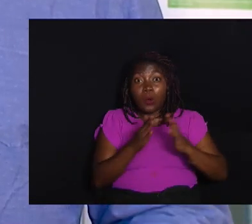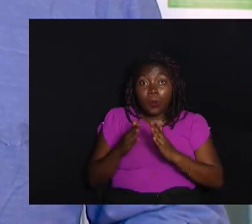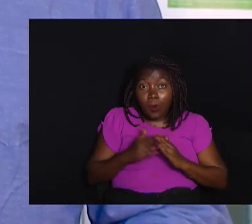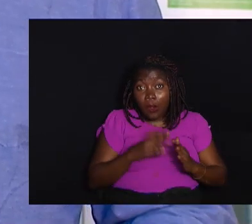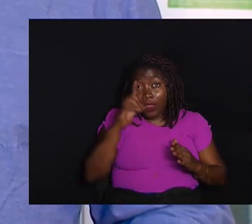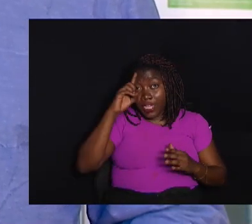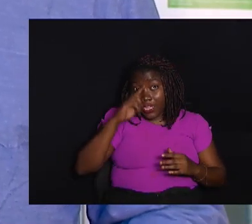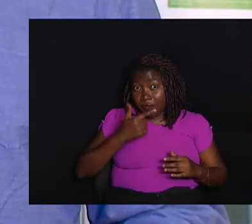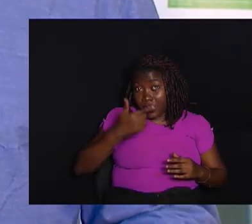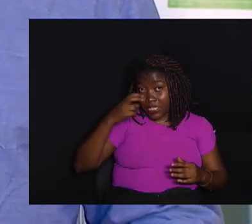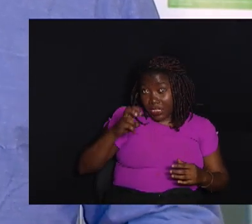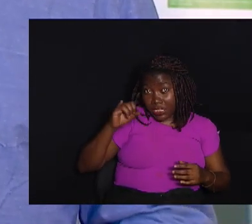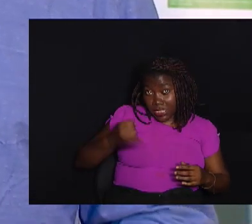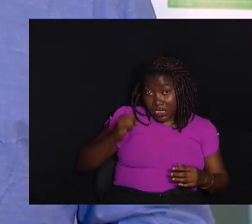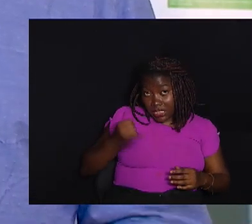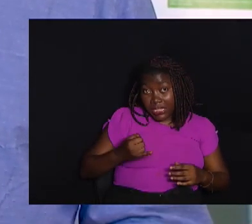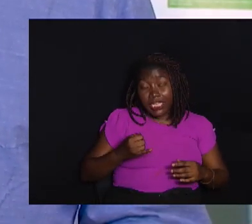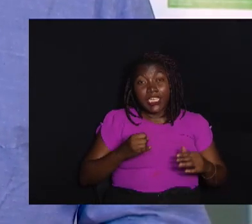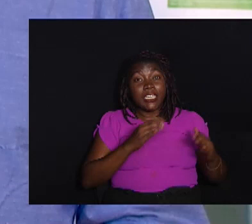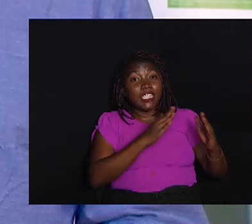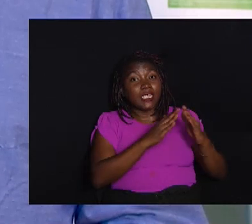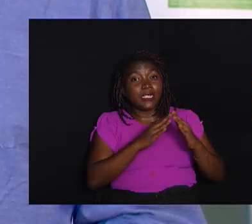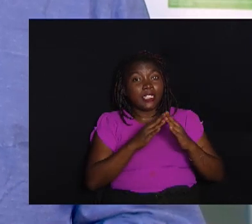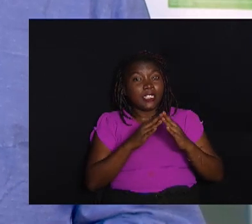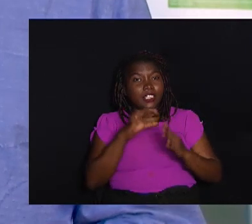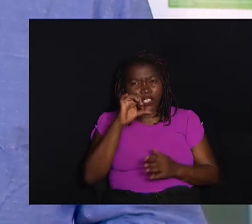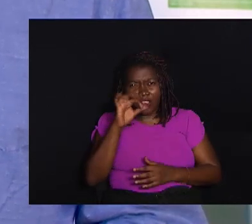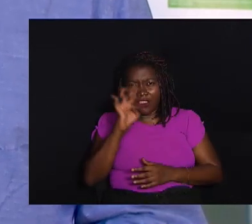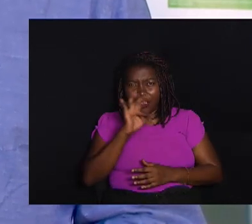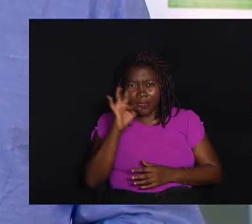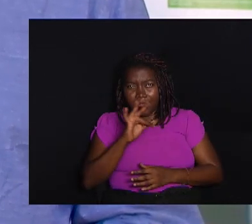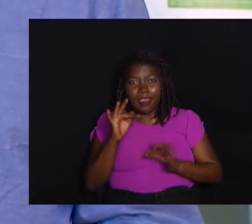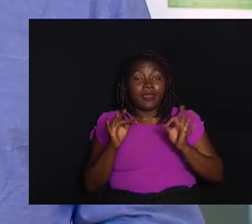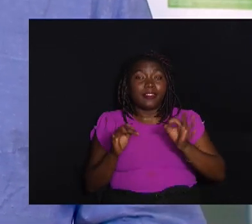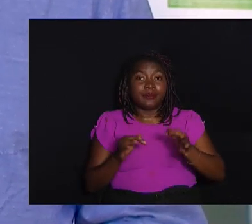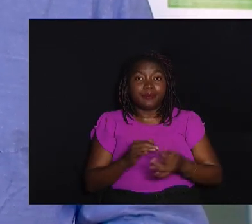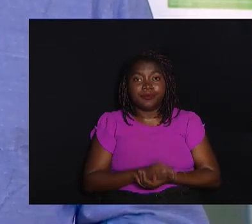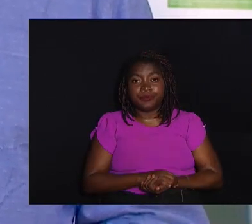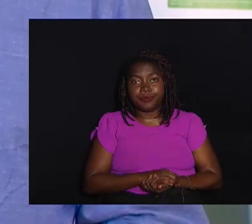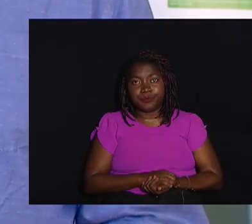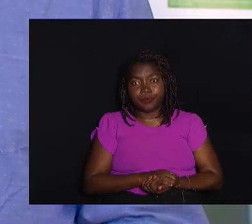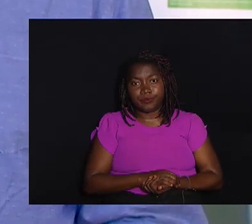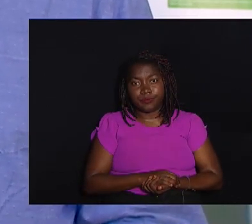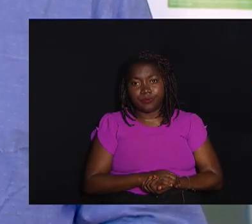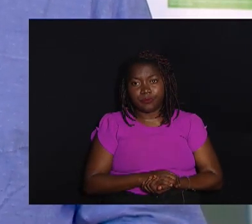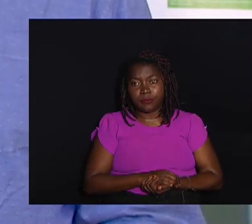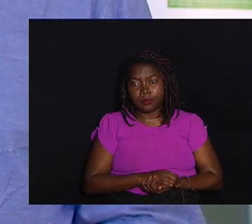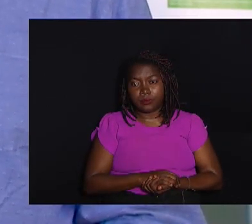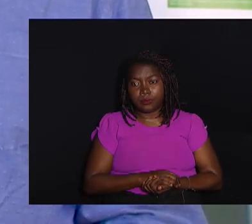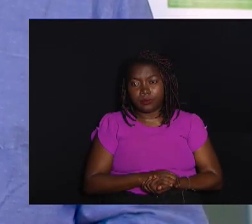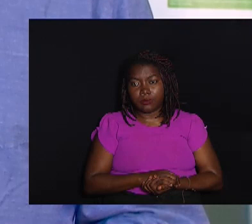e de imóveis residenciais no dia 9 de fevereiro. Isso, exatamente. Ótimo, total de carnês,